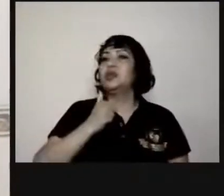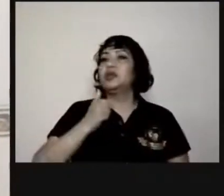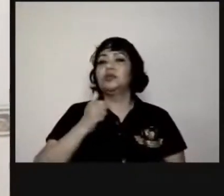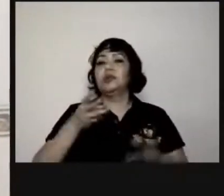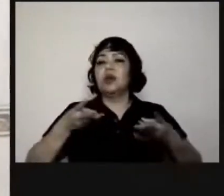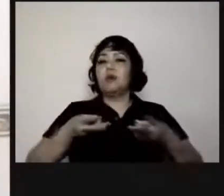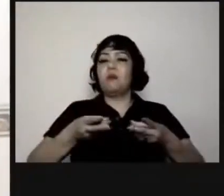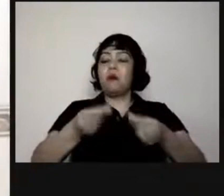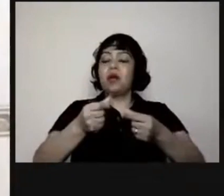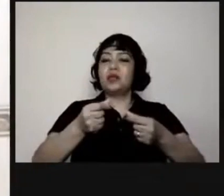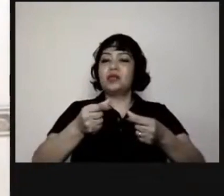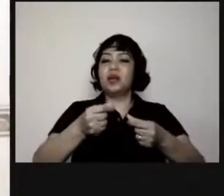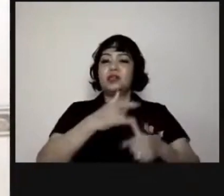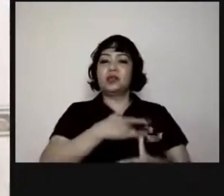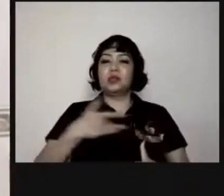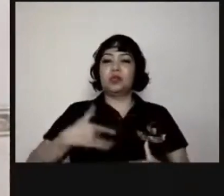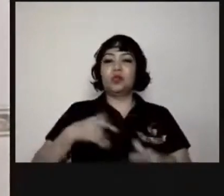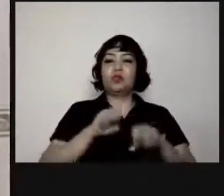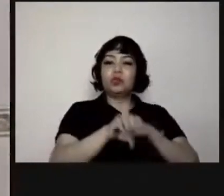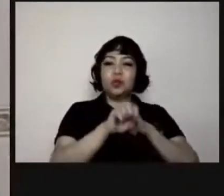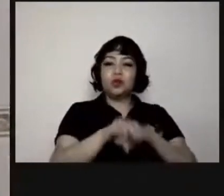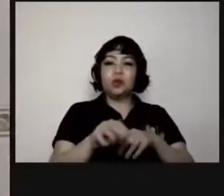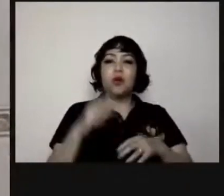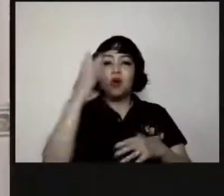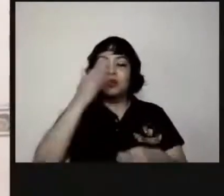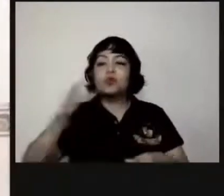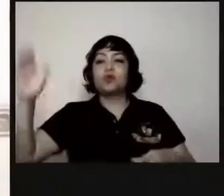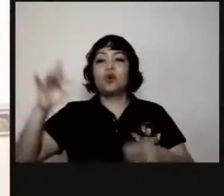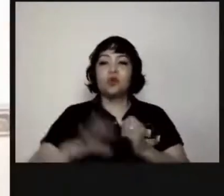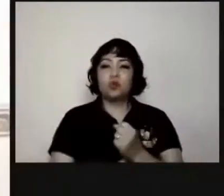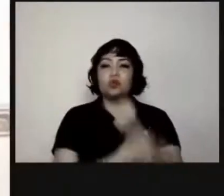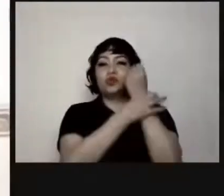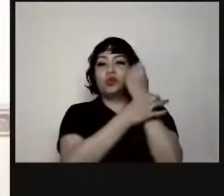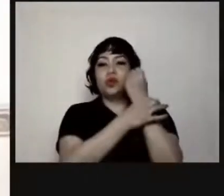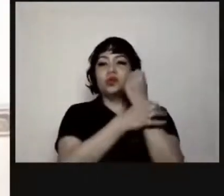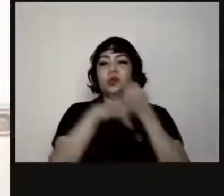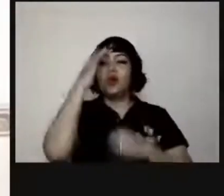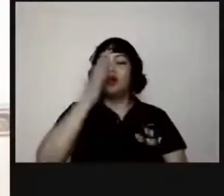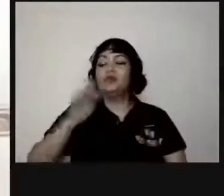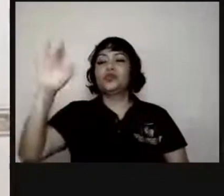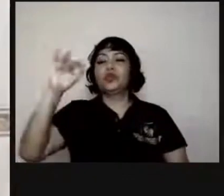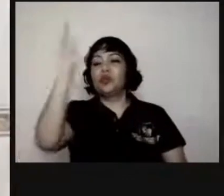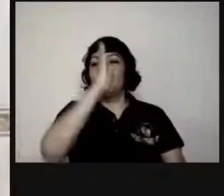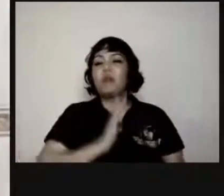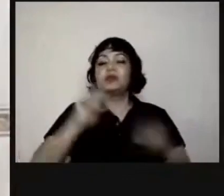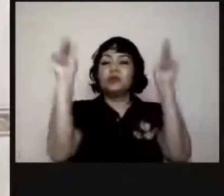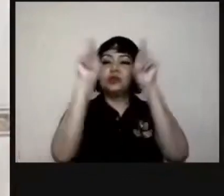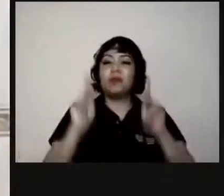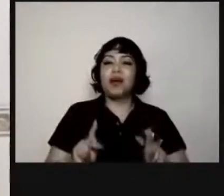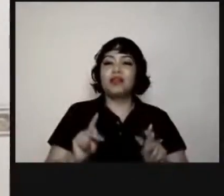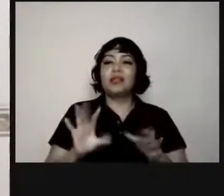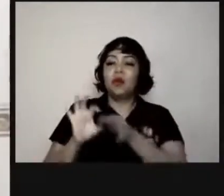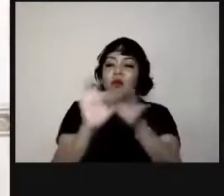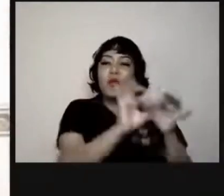Brasil justo, com segurança. Eu sonho com um Brasil de fartura. Eu sonho com um Brasil de paz, com união entre